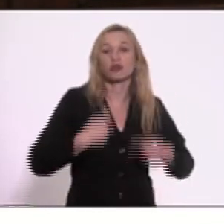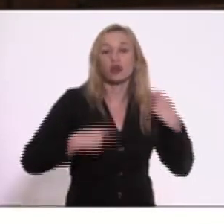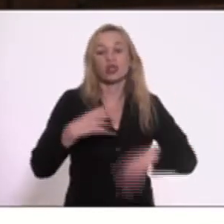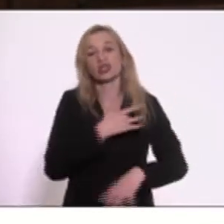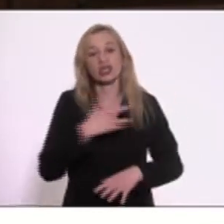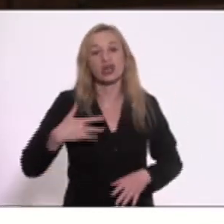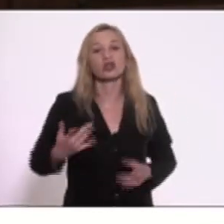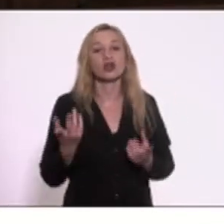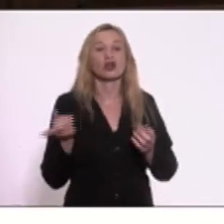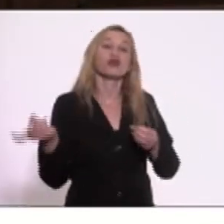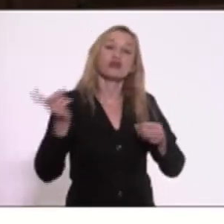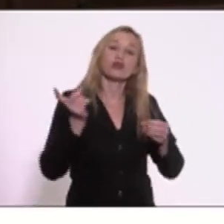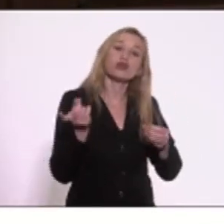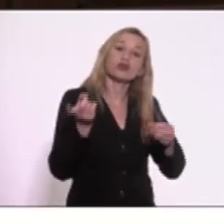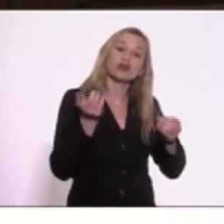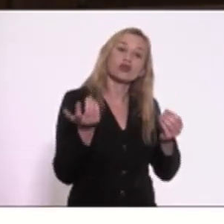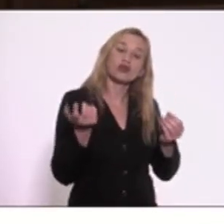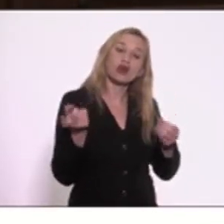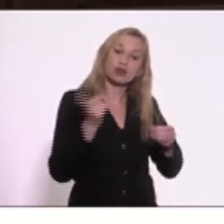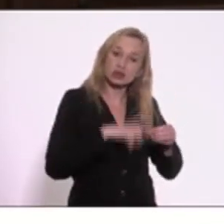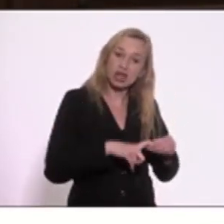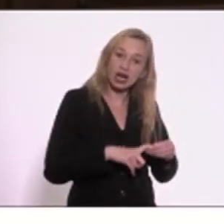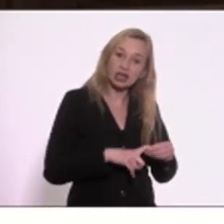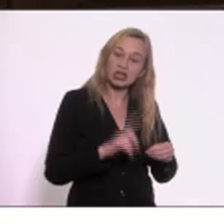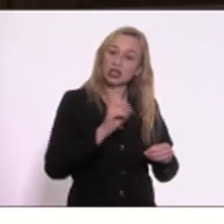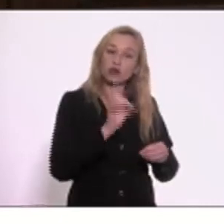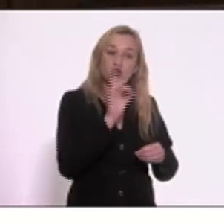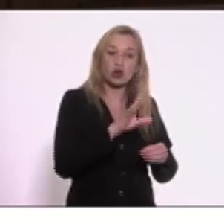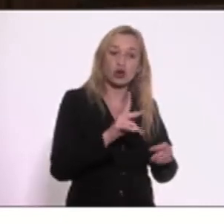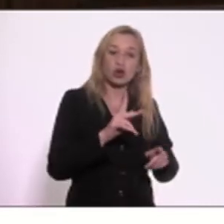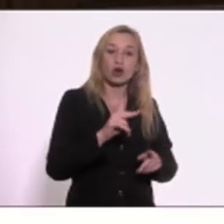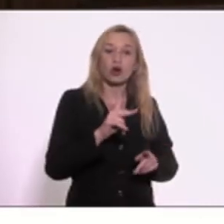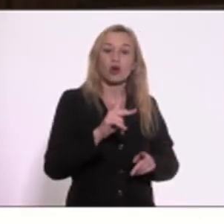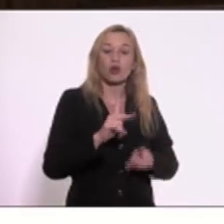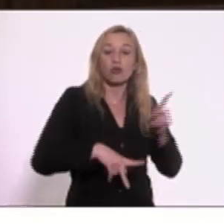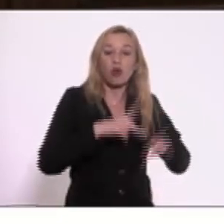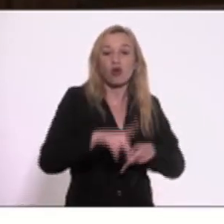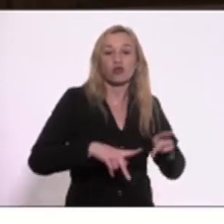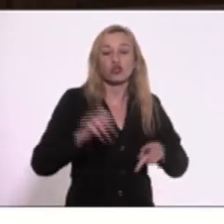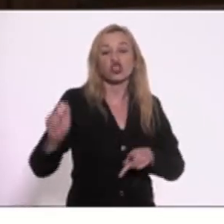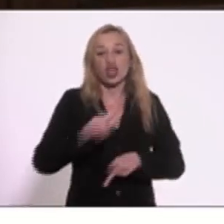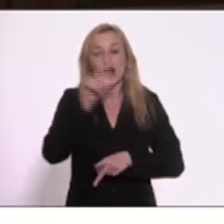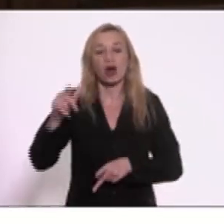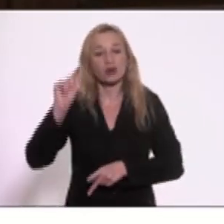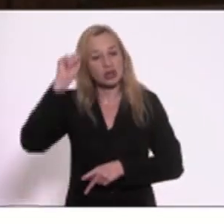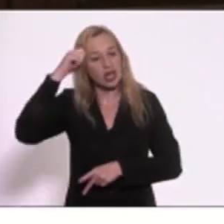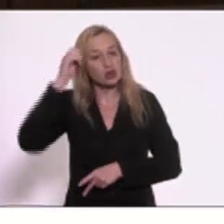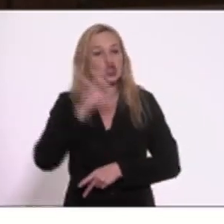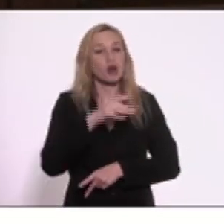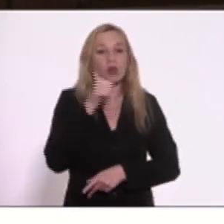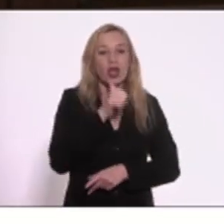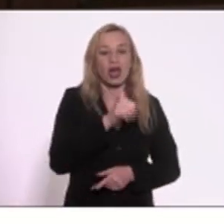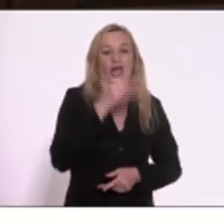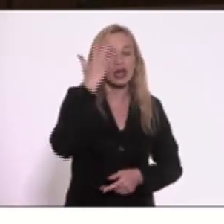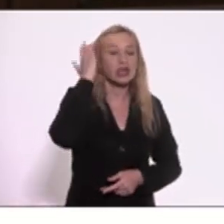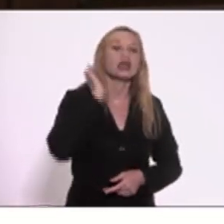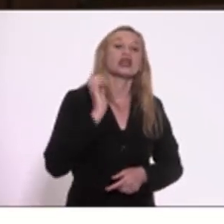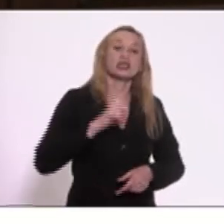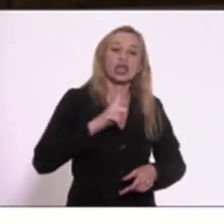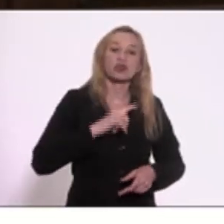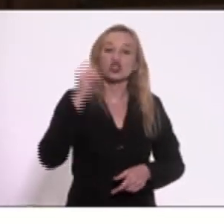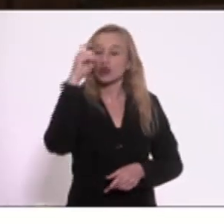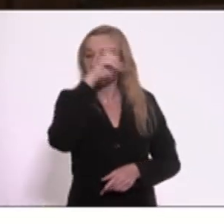saúde voltadas especificamente, não para o povo negro de modo geral, mas para as mulheres negras. Nós temos dificuldade nessa casa de aprovar um